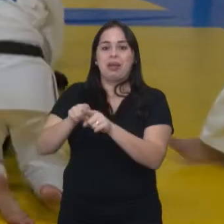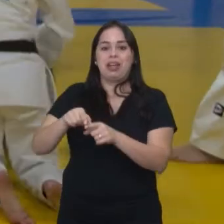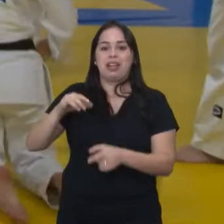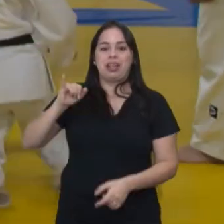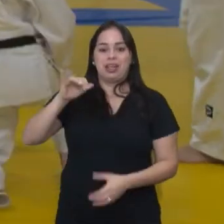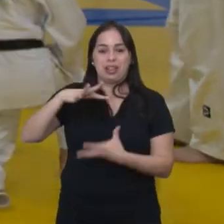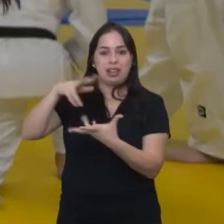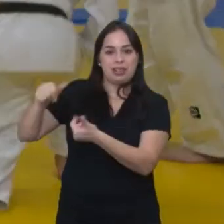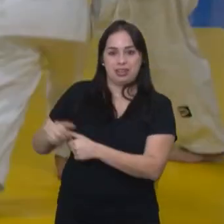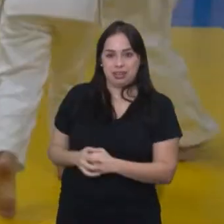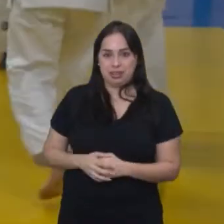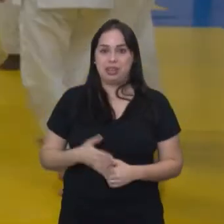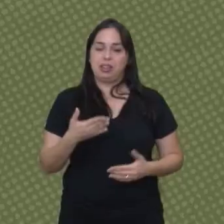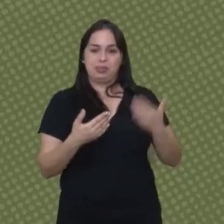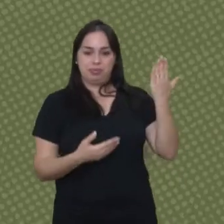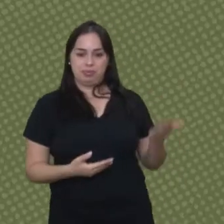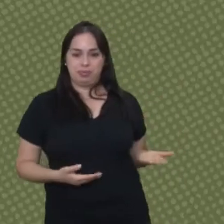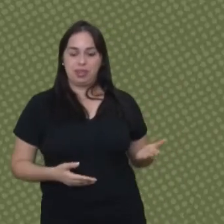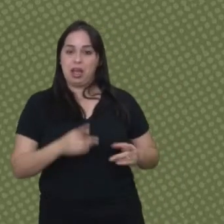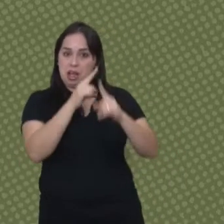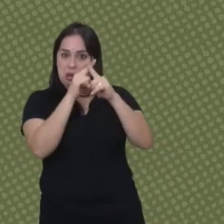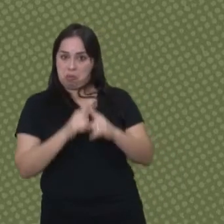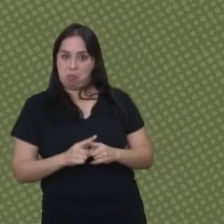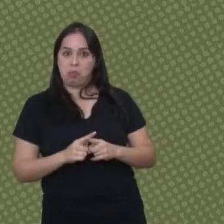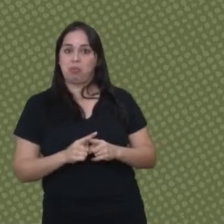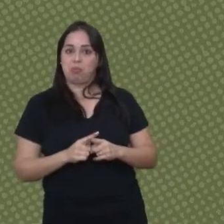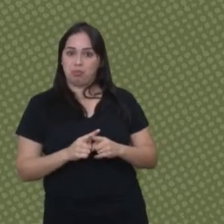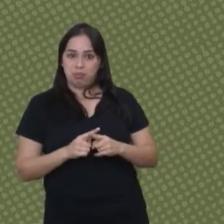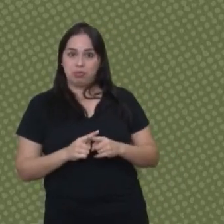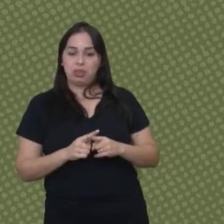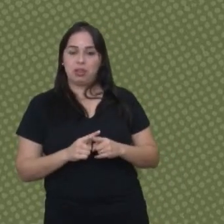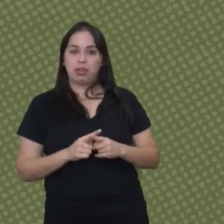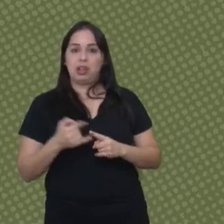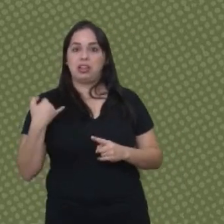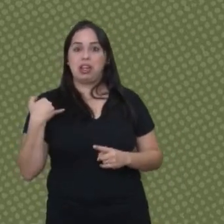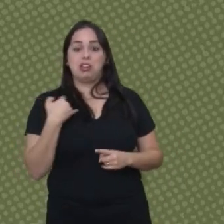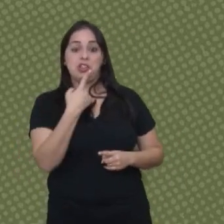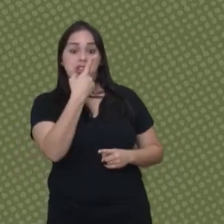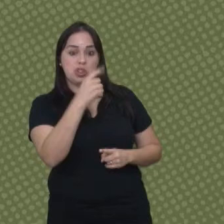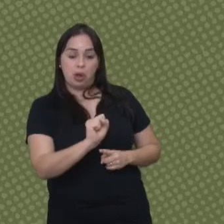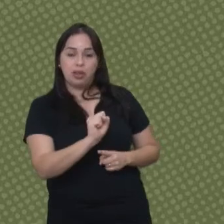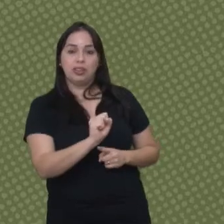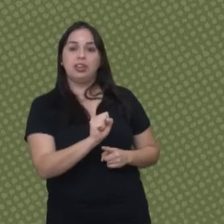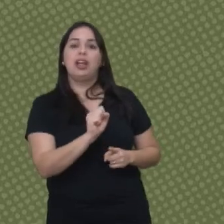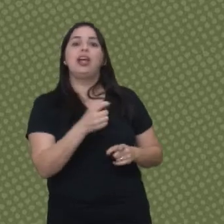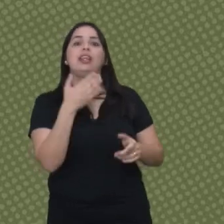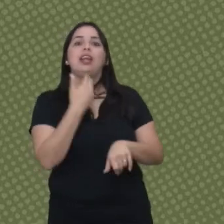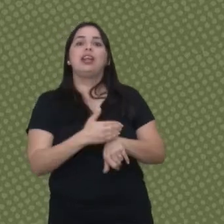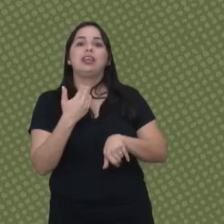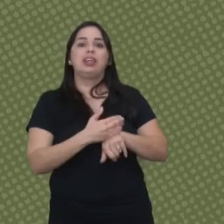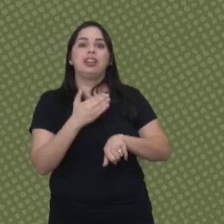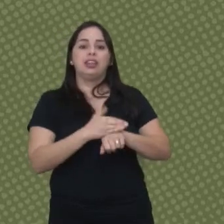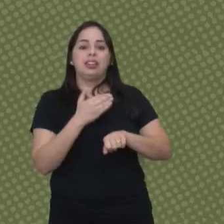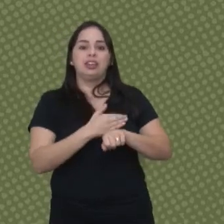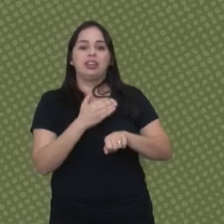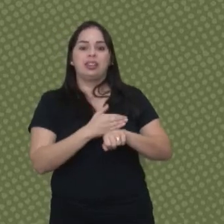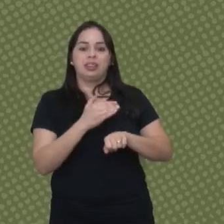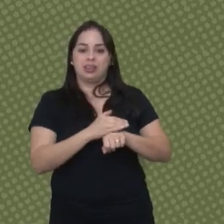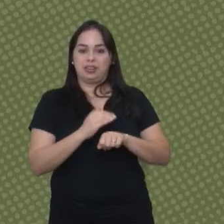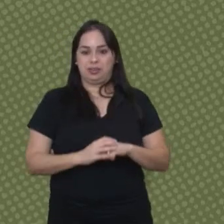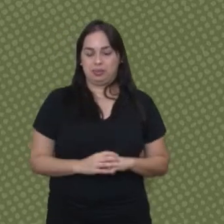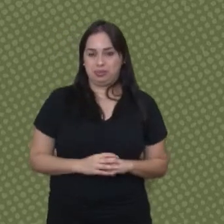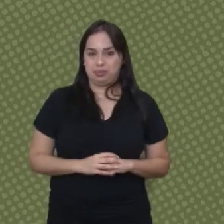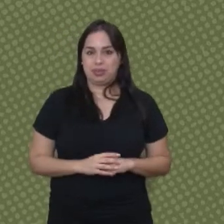nacionais e internacionais. É o caso do Micael Santos, campeão da seletiva nacional sub-18 e que atualmente